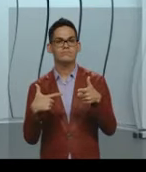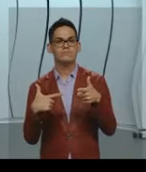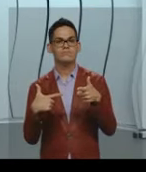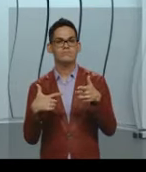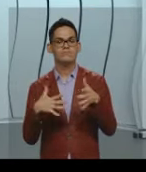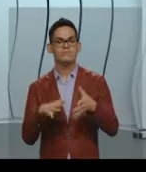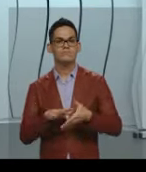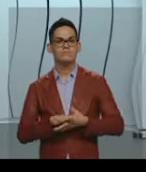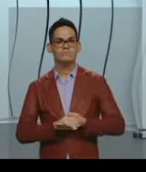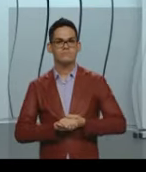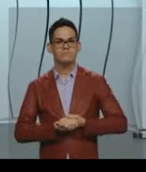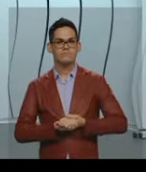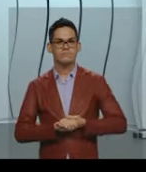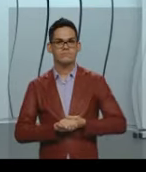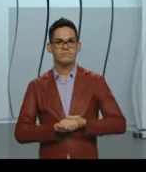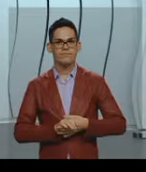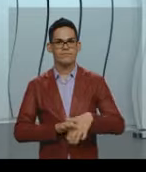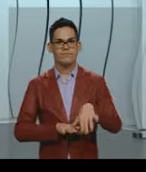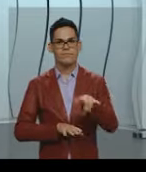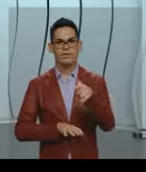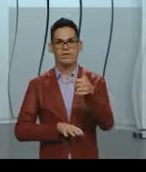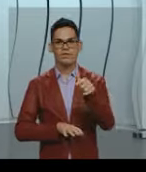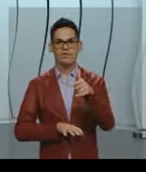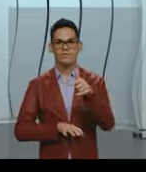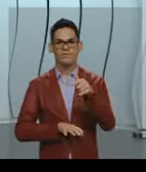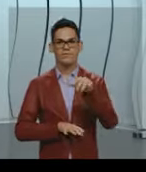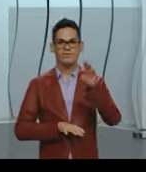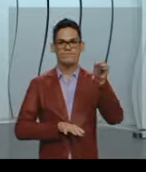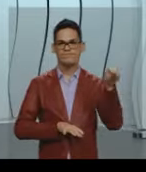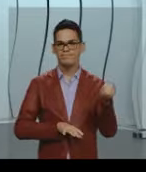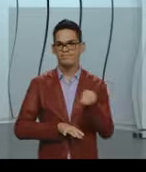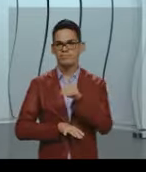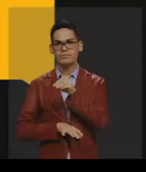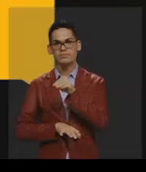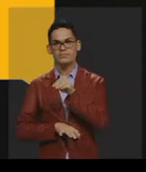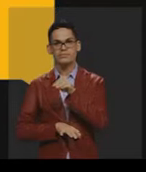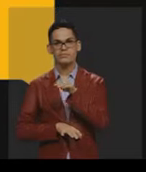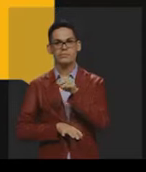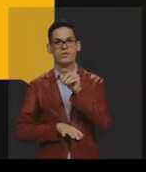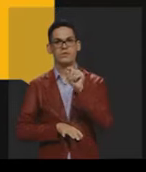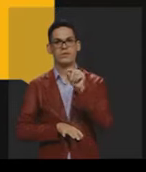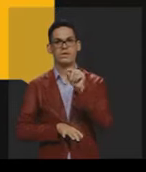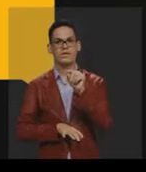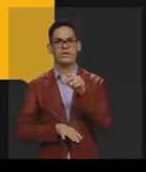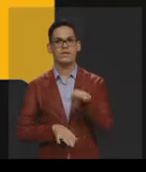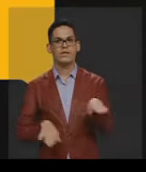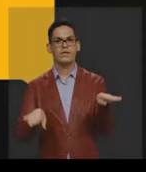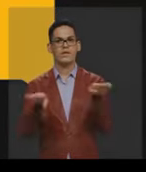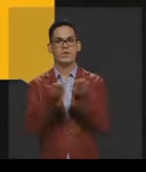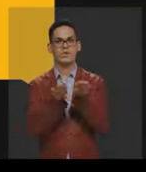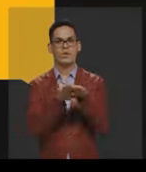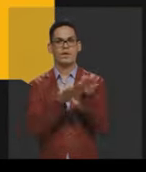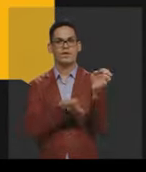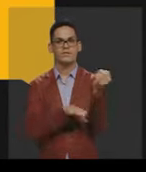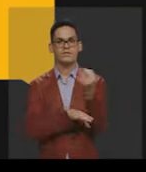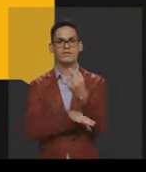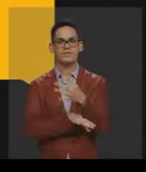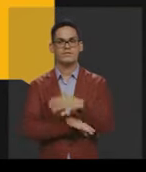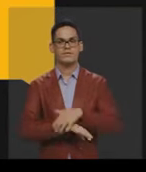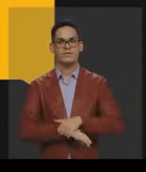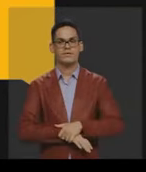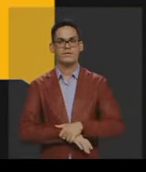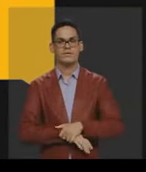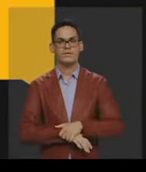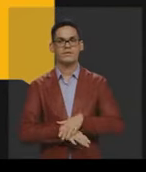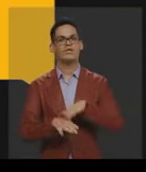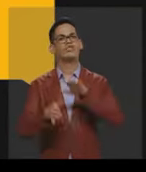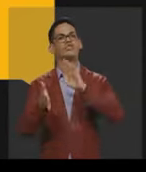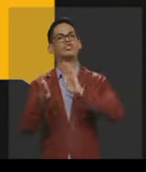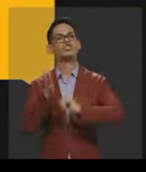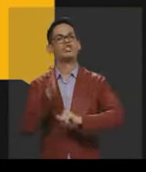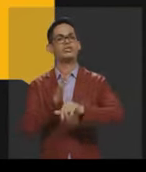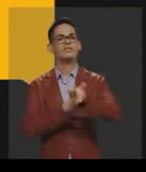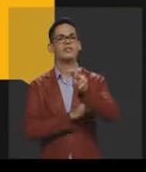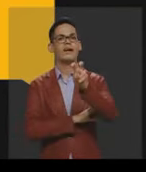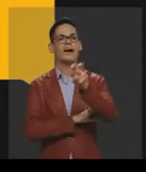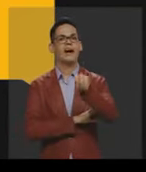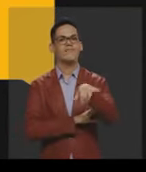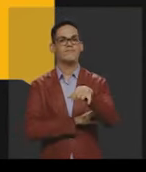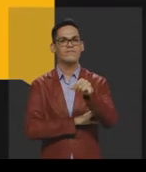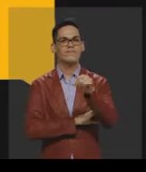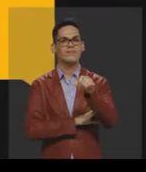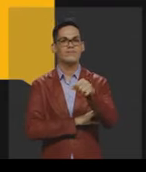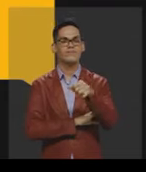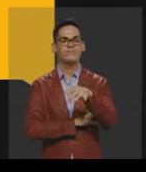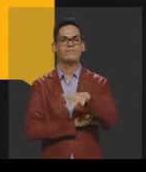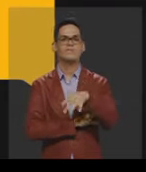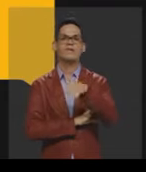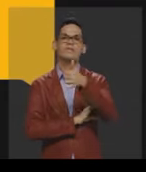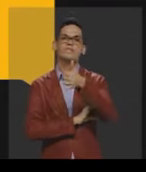aqui um número que não tem casa decimal, o outro tem uma casa. Então, a gente iguala o número de casas, tira a vírgula e vai dividir